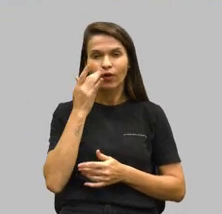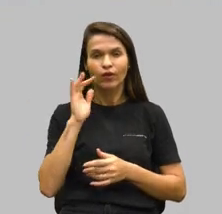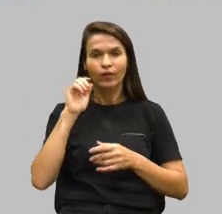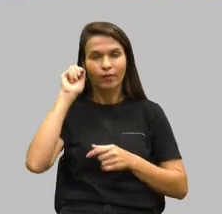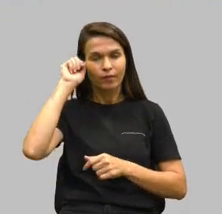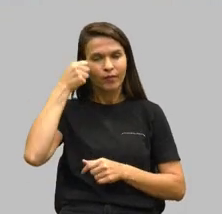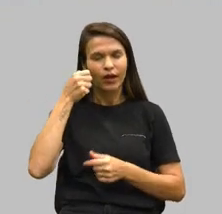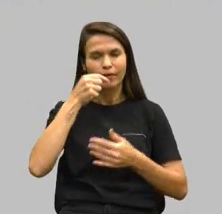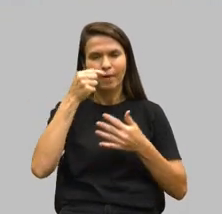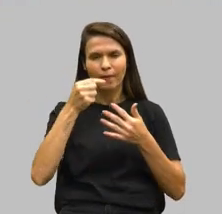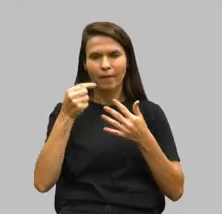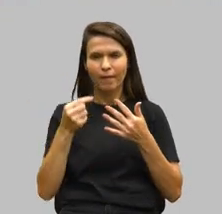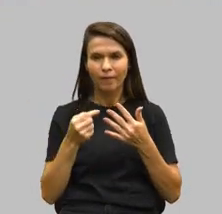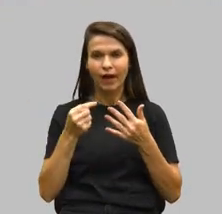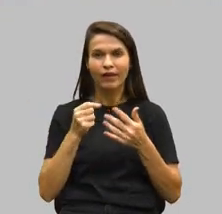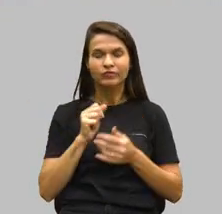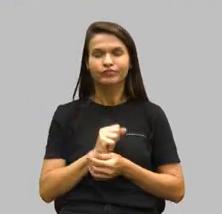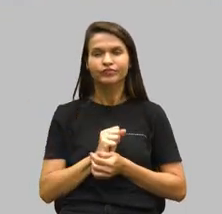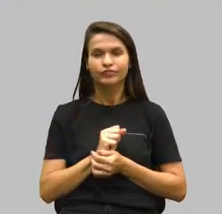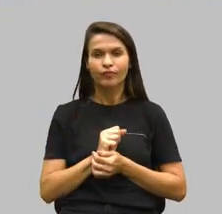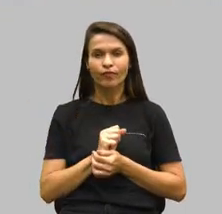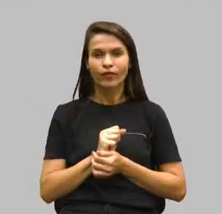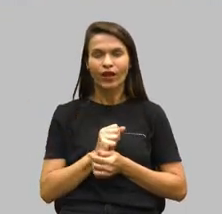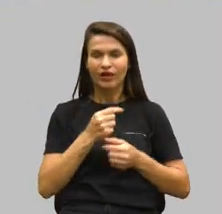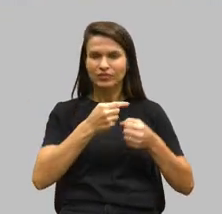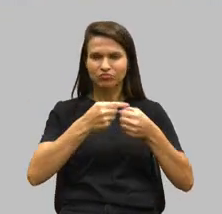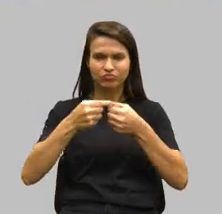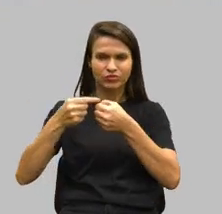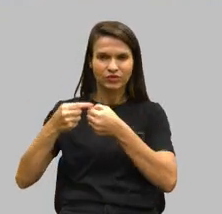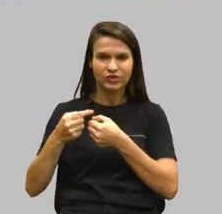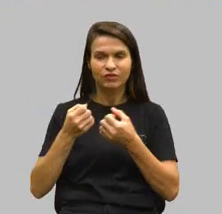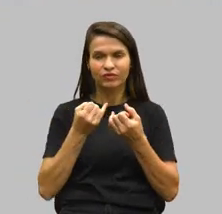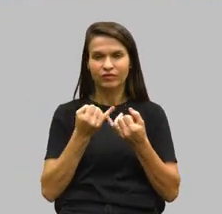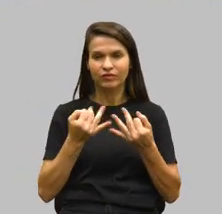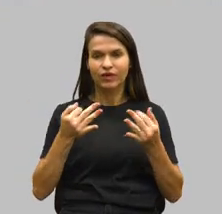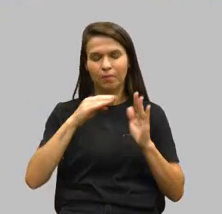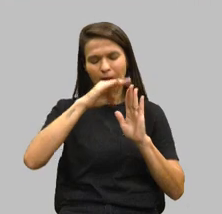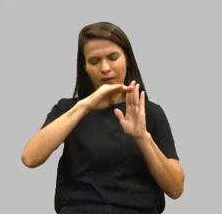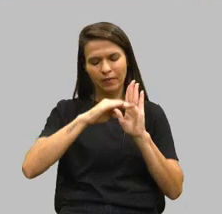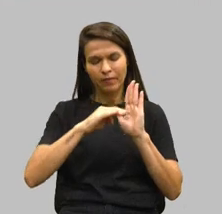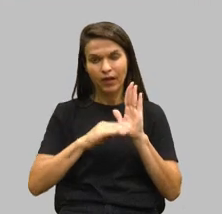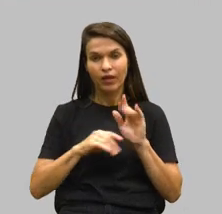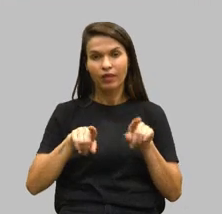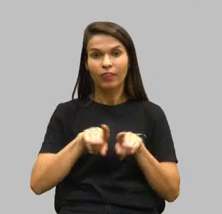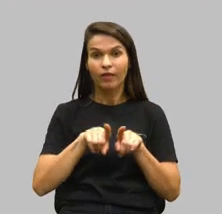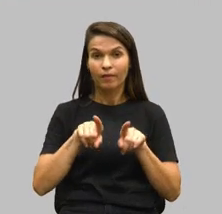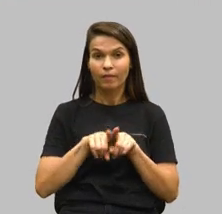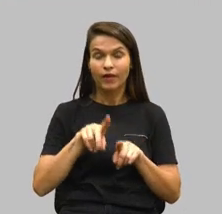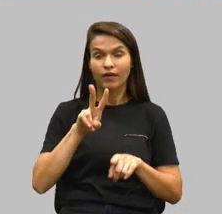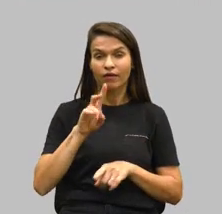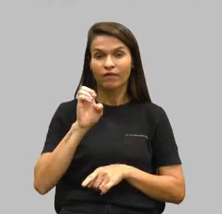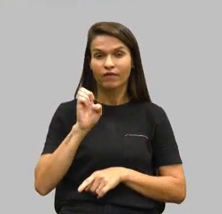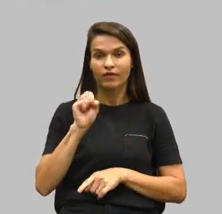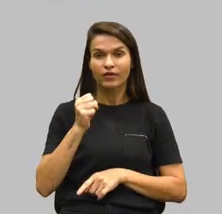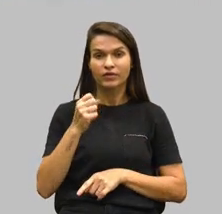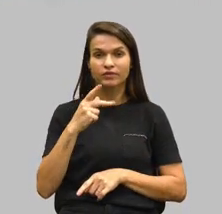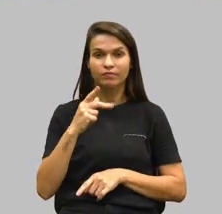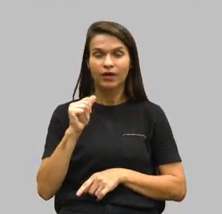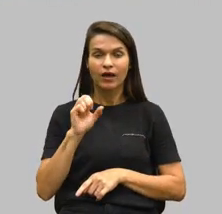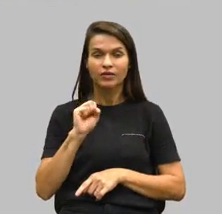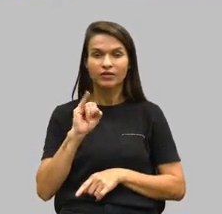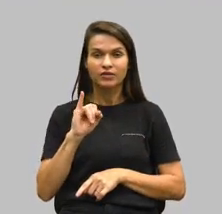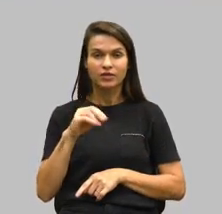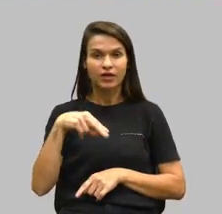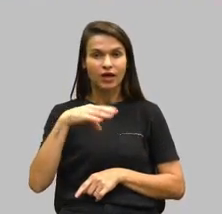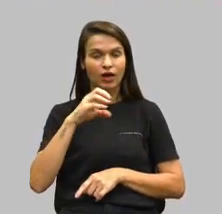Ponte Nova Sabará Santa Luzia Santana do Riacho São José da Lapa e Vespasiano e também mais